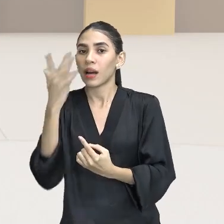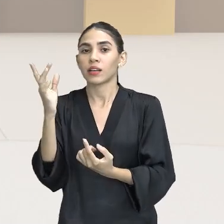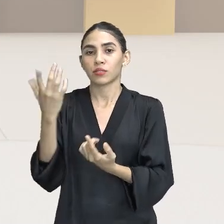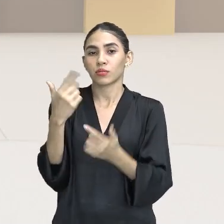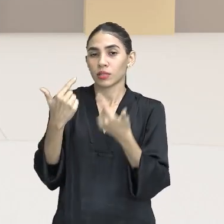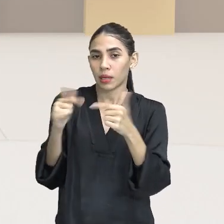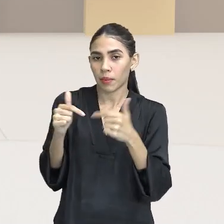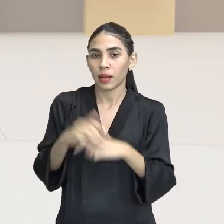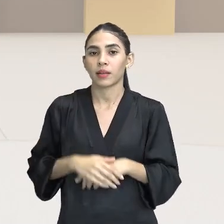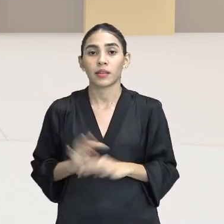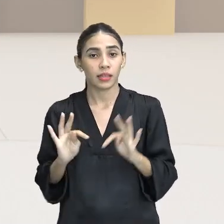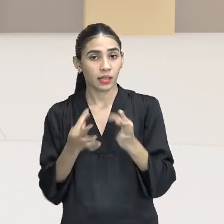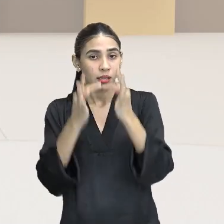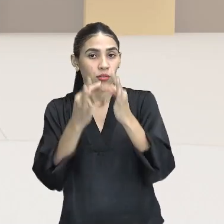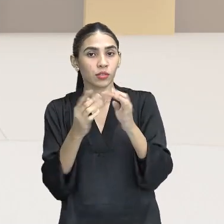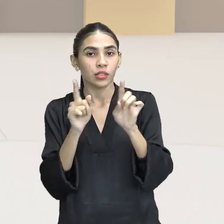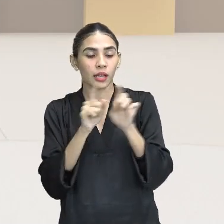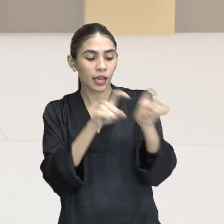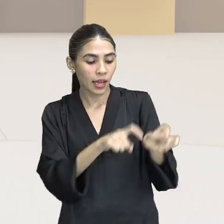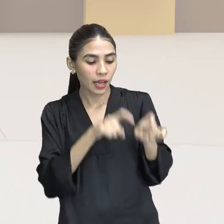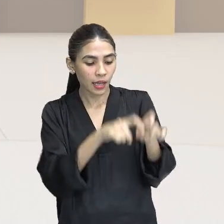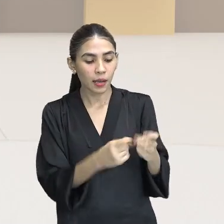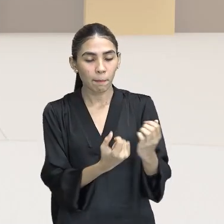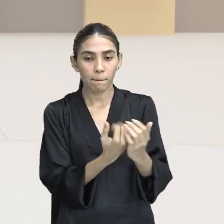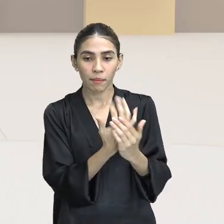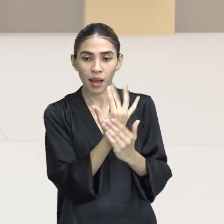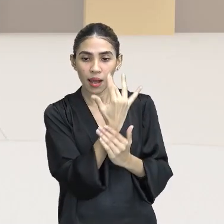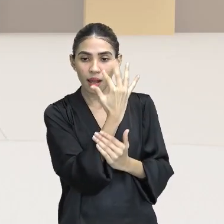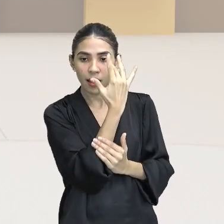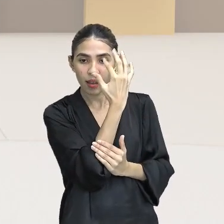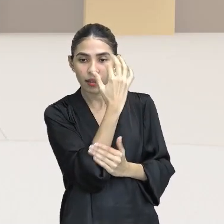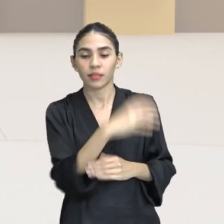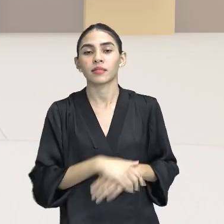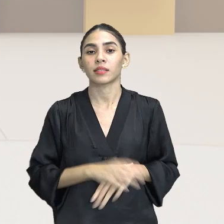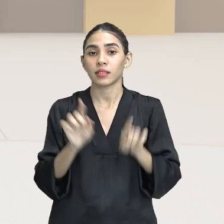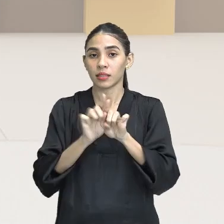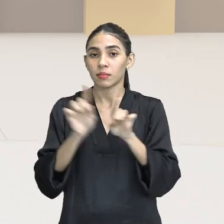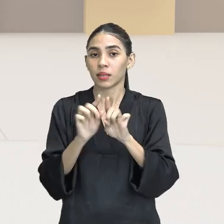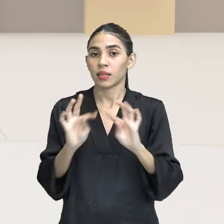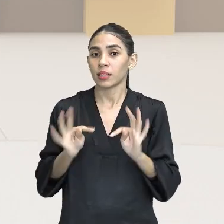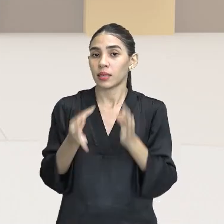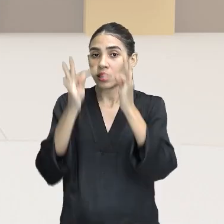cotidiano, tecnologia de plantio, tecnologia